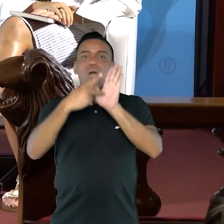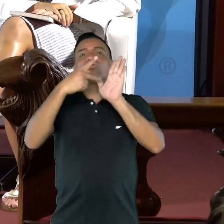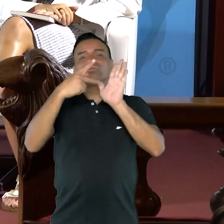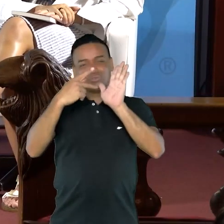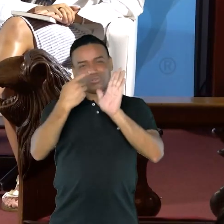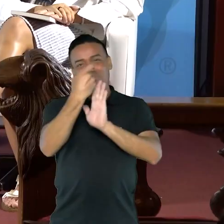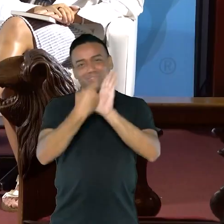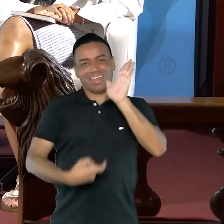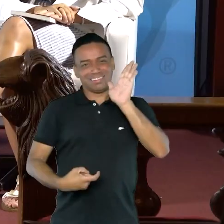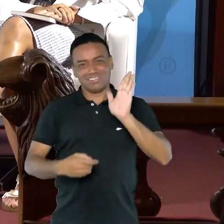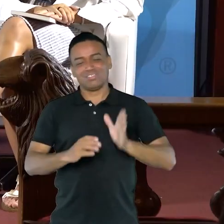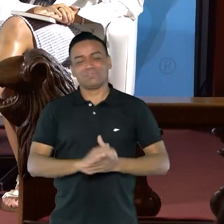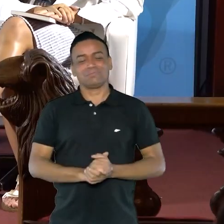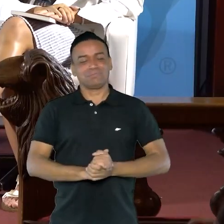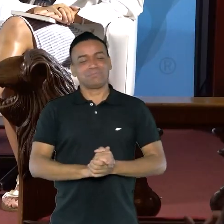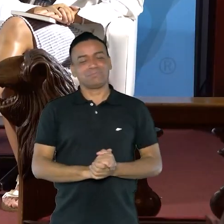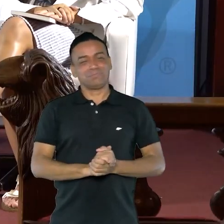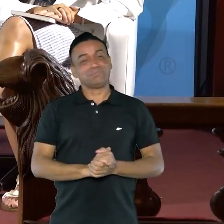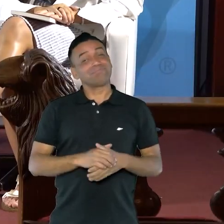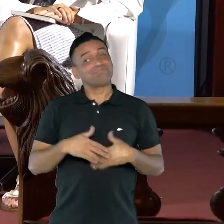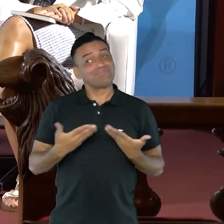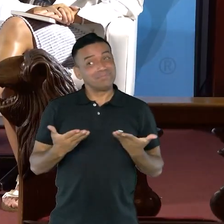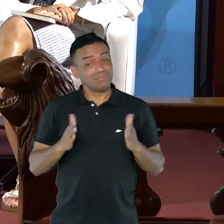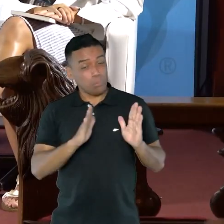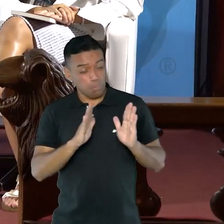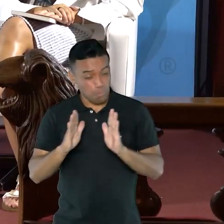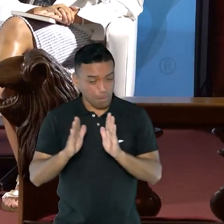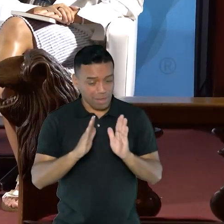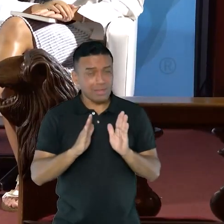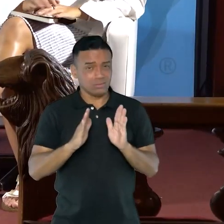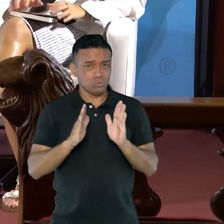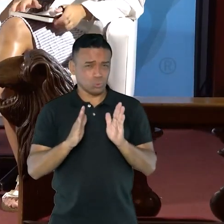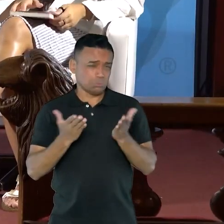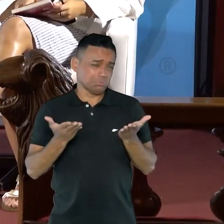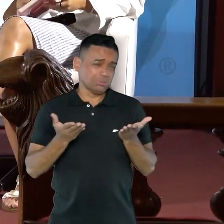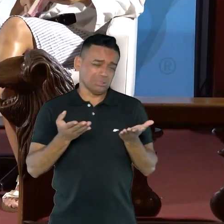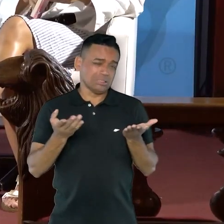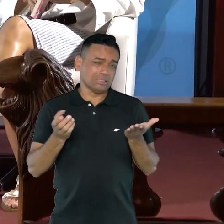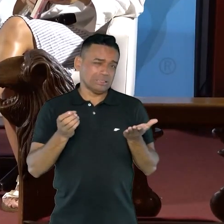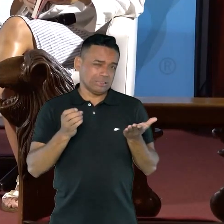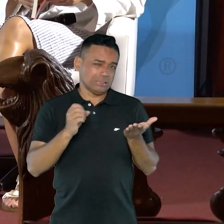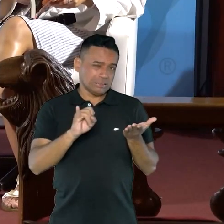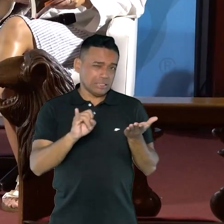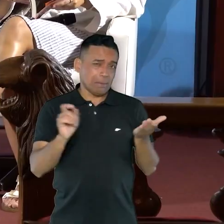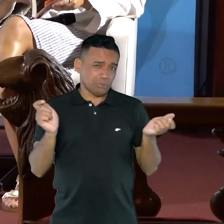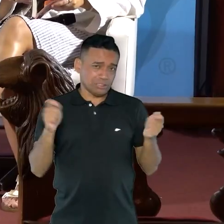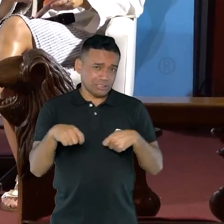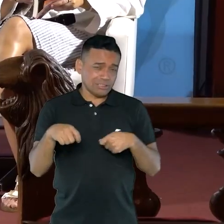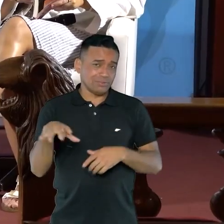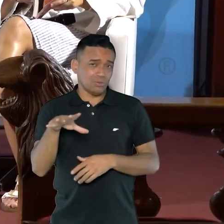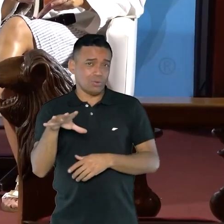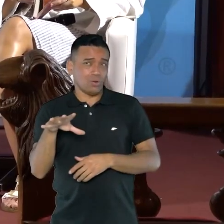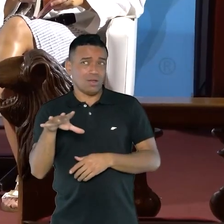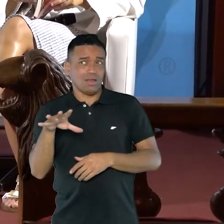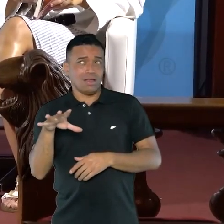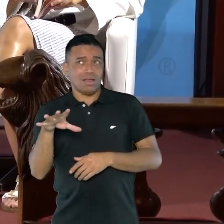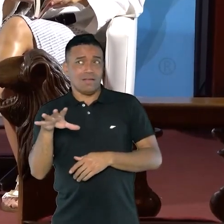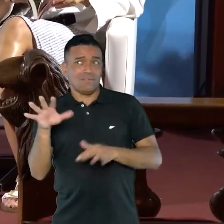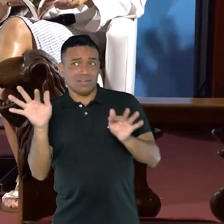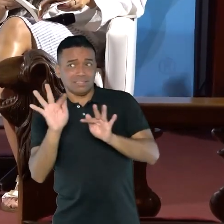Ainda que por enquanto, Geni, é possível a gente falar de felicidade sem falar de